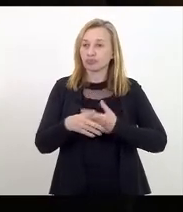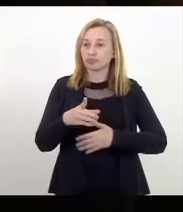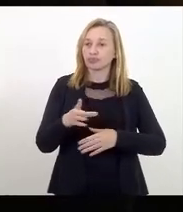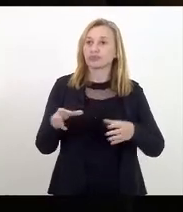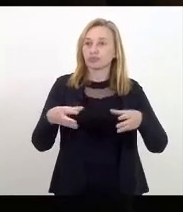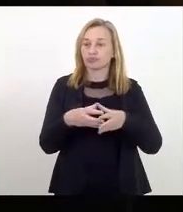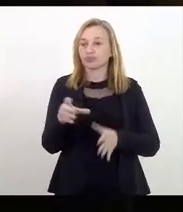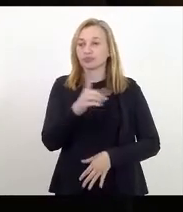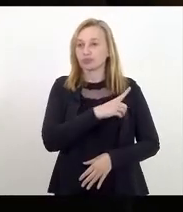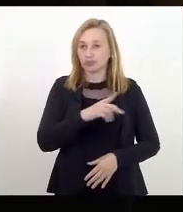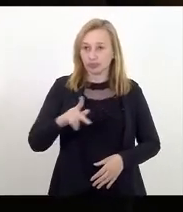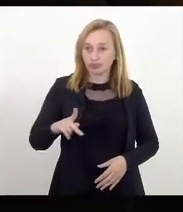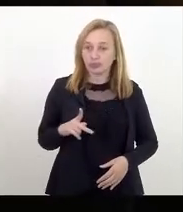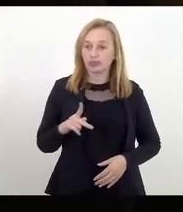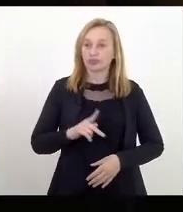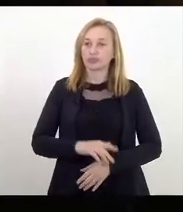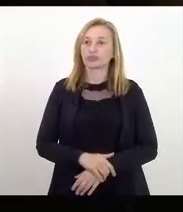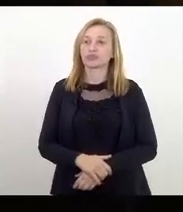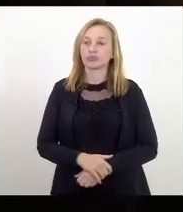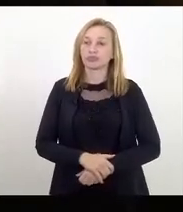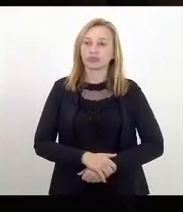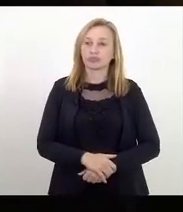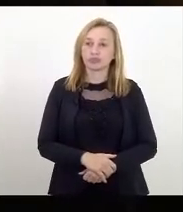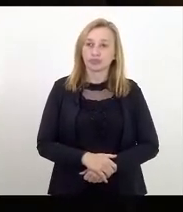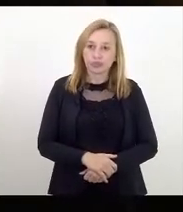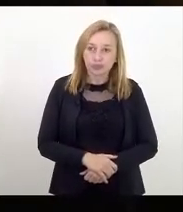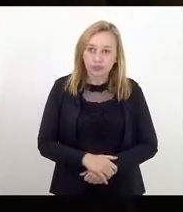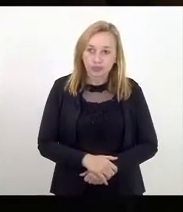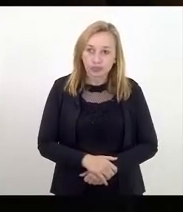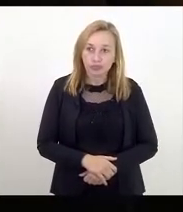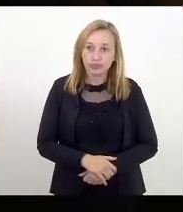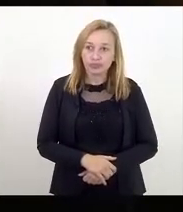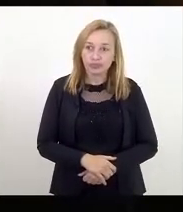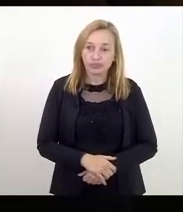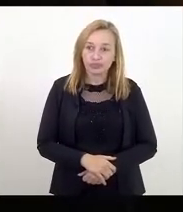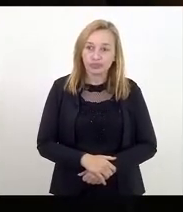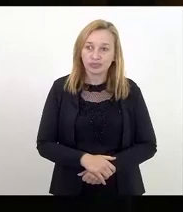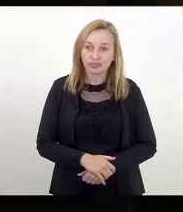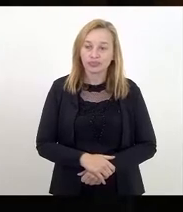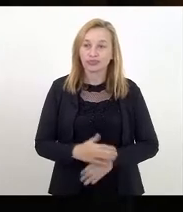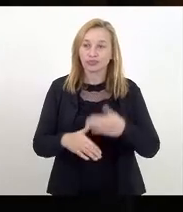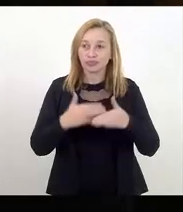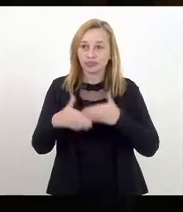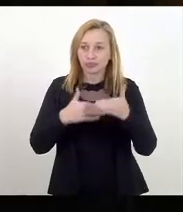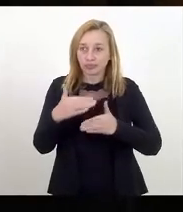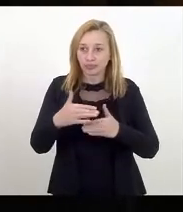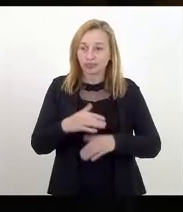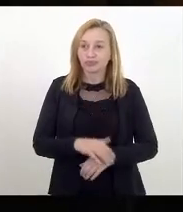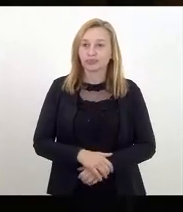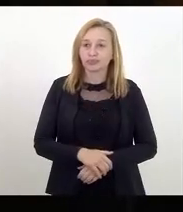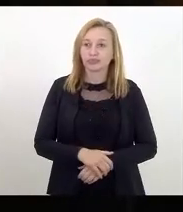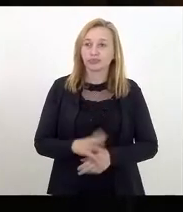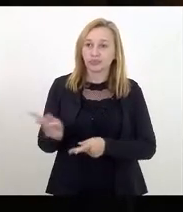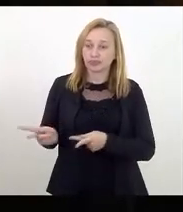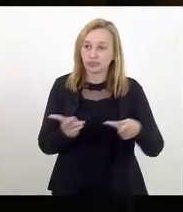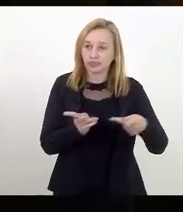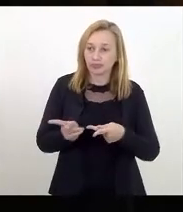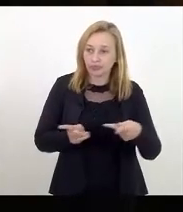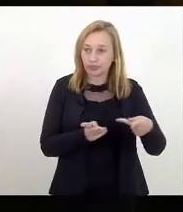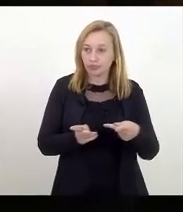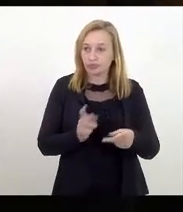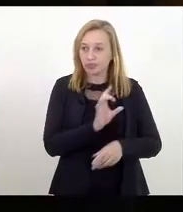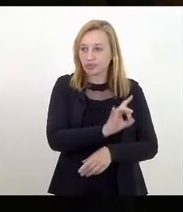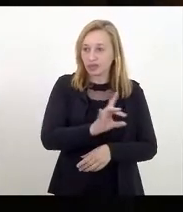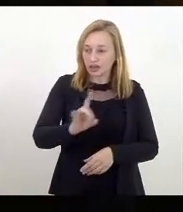Servidoras da Defensoria Pública foi importante nesse processo. Não só percorrer o gabinete, eu tive a honra de